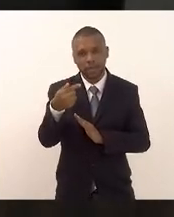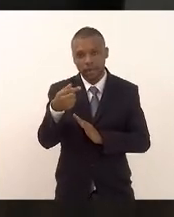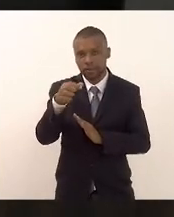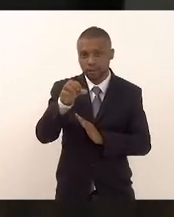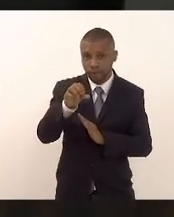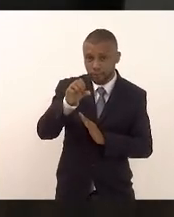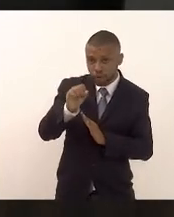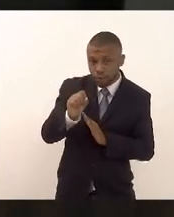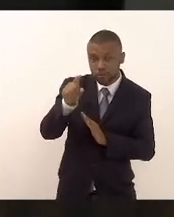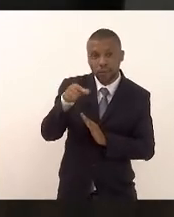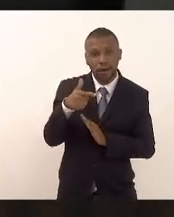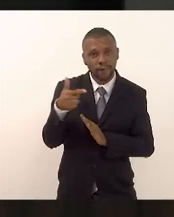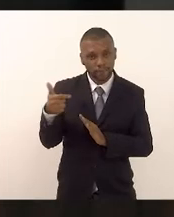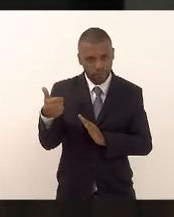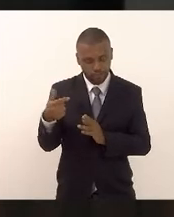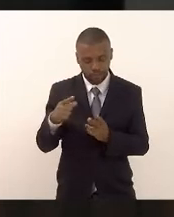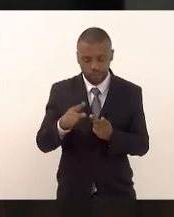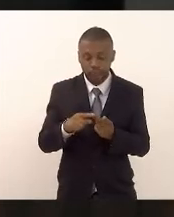de 21,